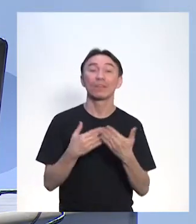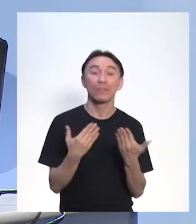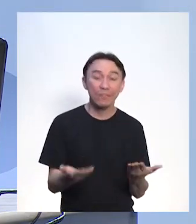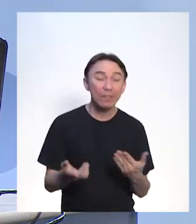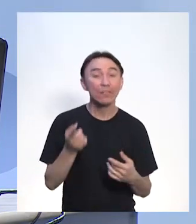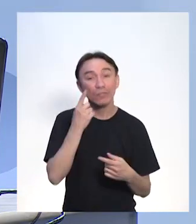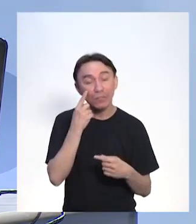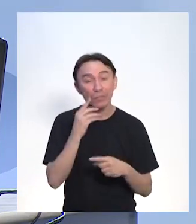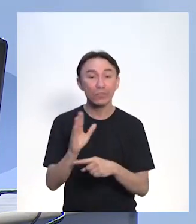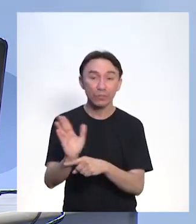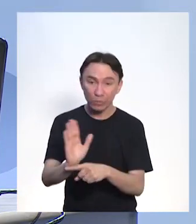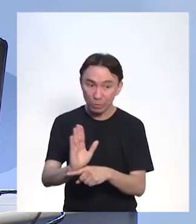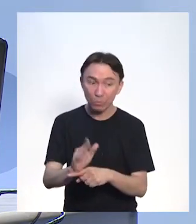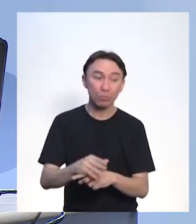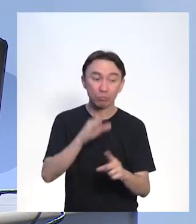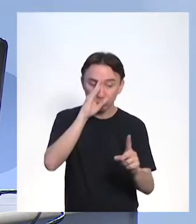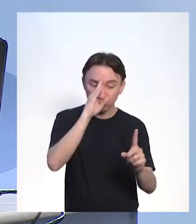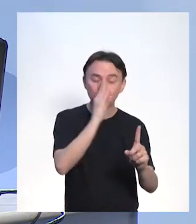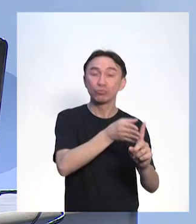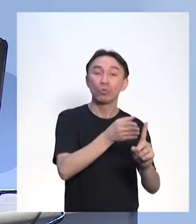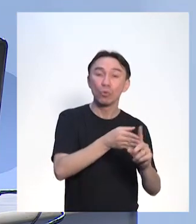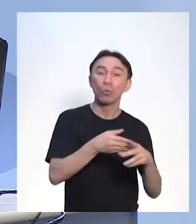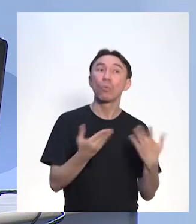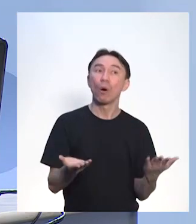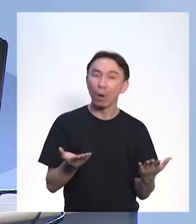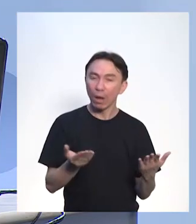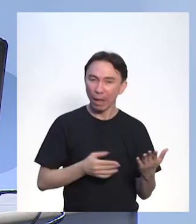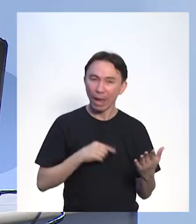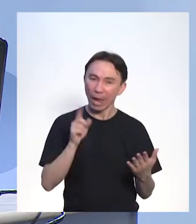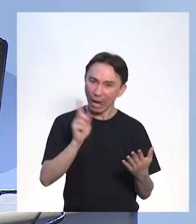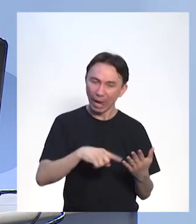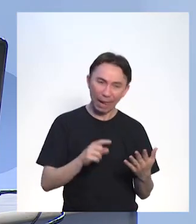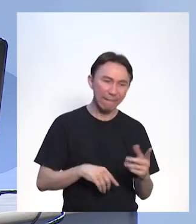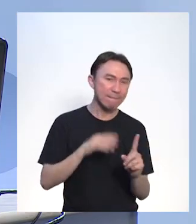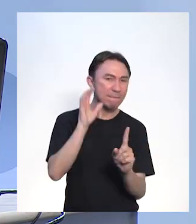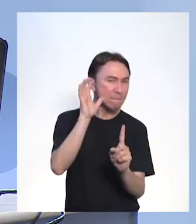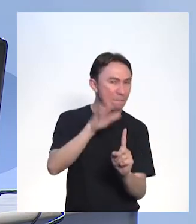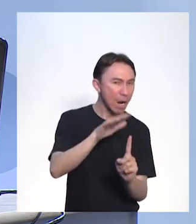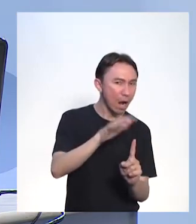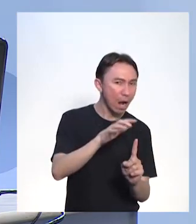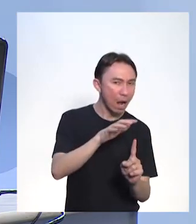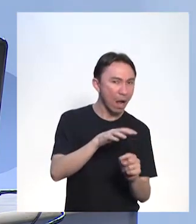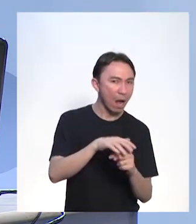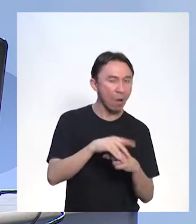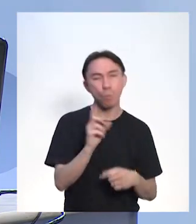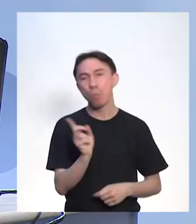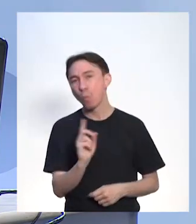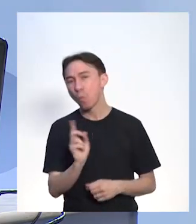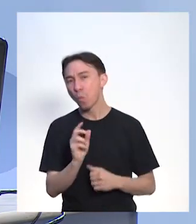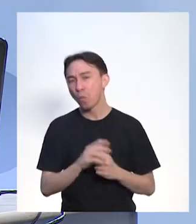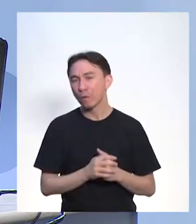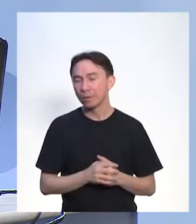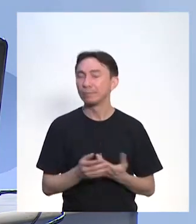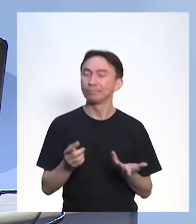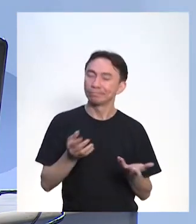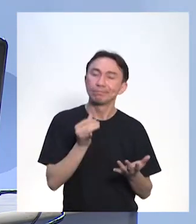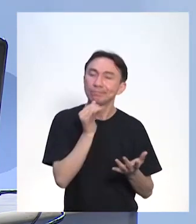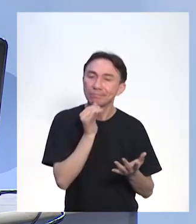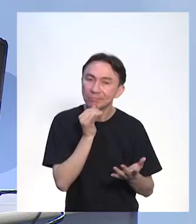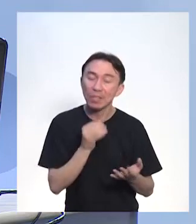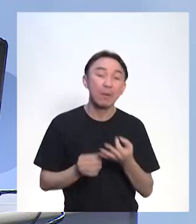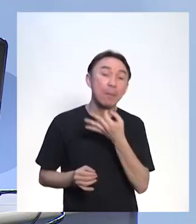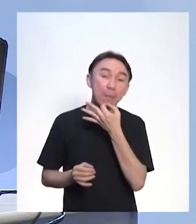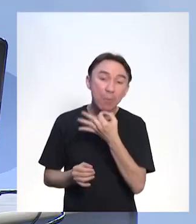se o objetivo desse vídeo tem uma tendência só. Como assim? Geralmente, quando a gente constrói um argumento, você vê os